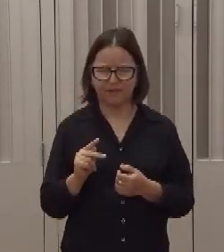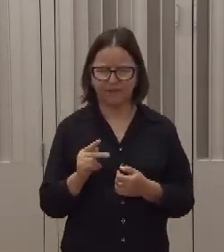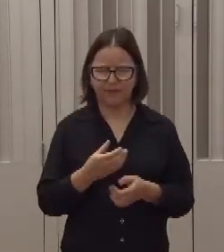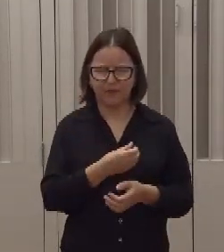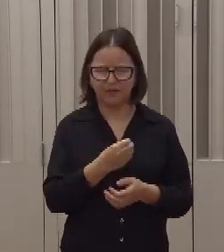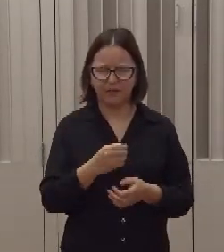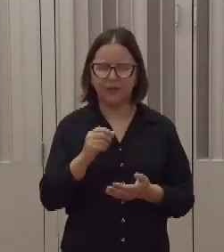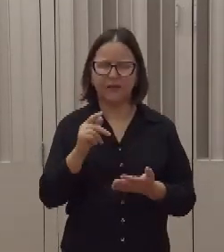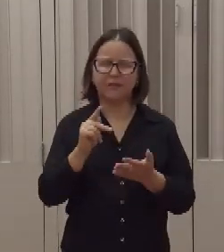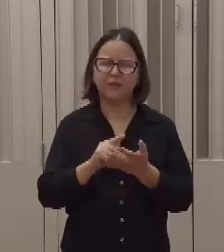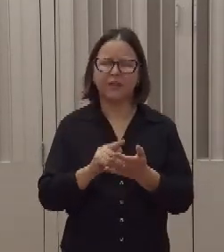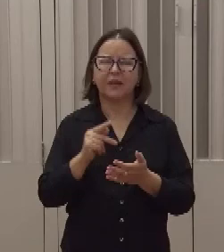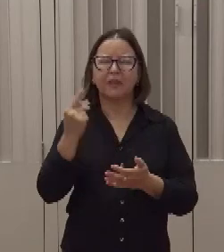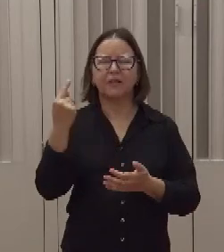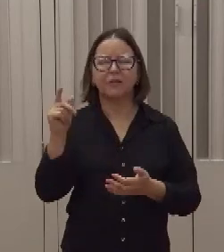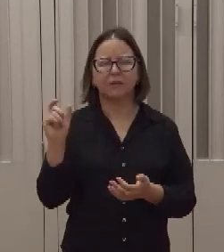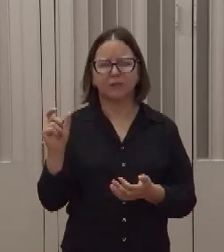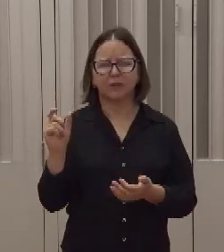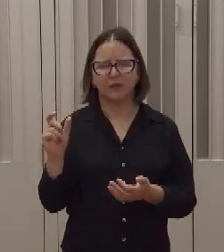Tua palavra.